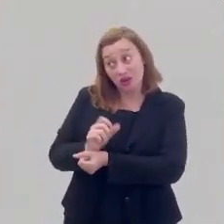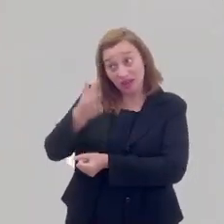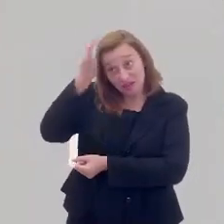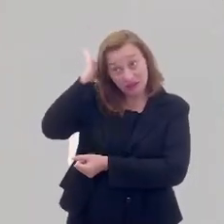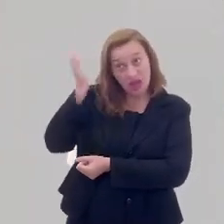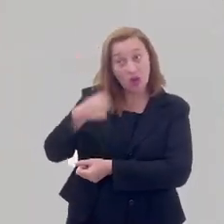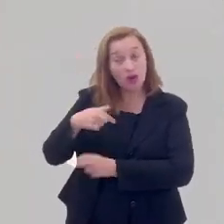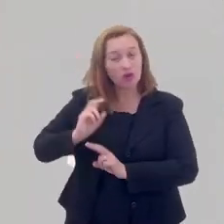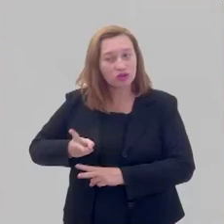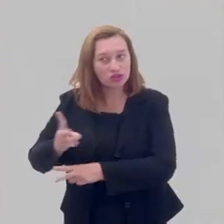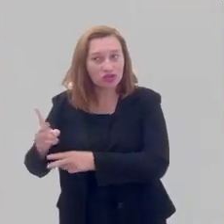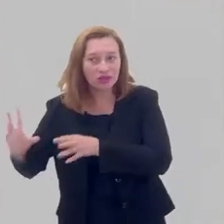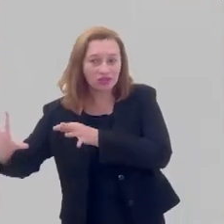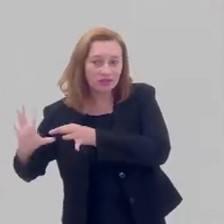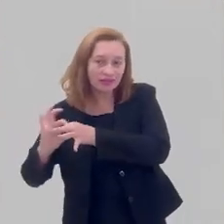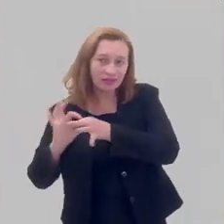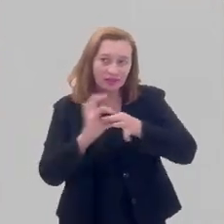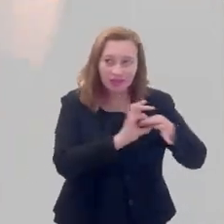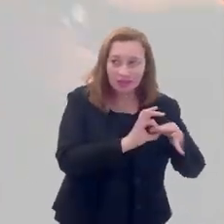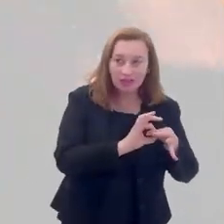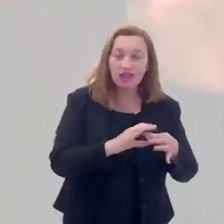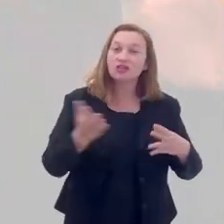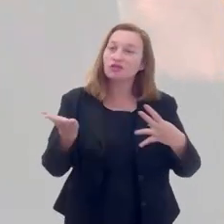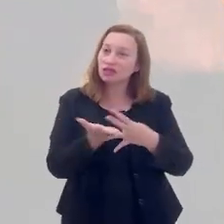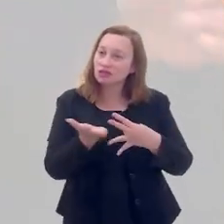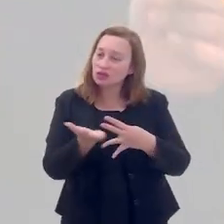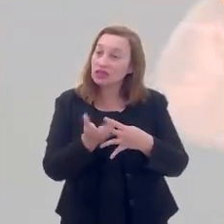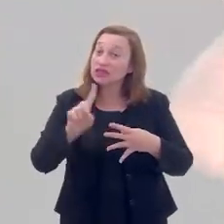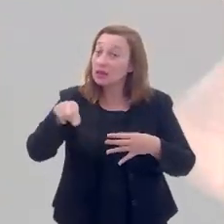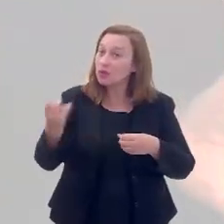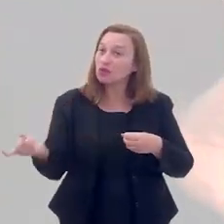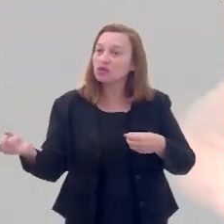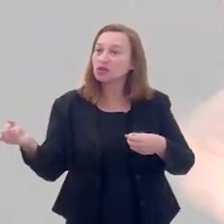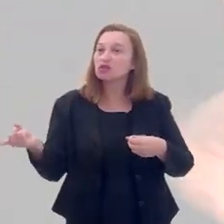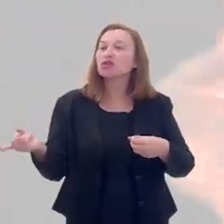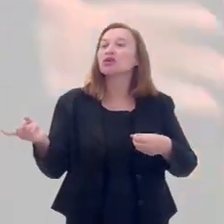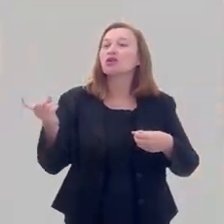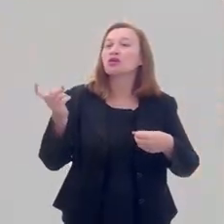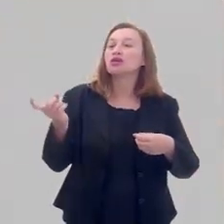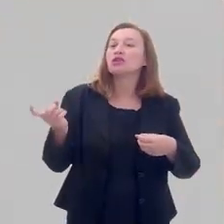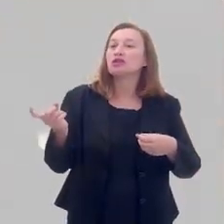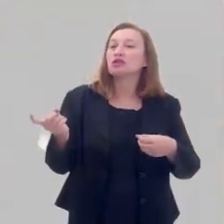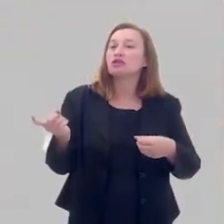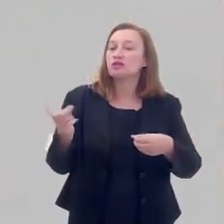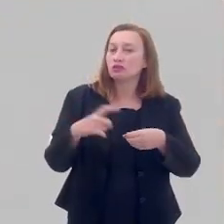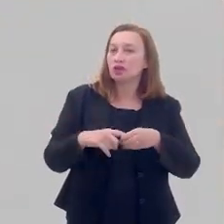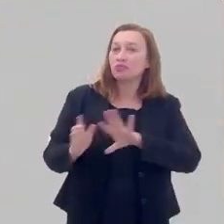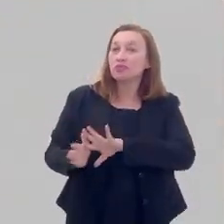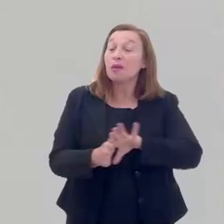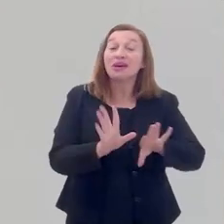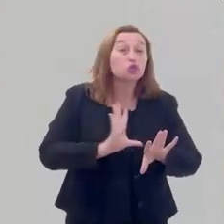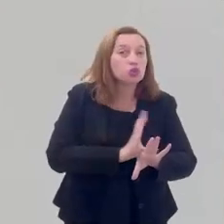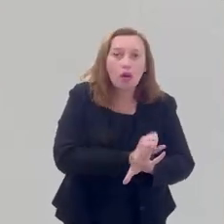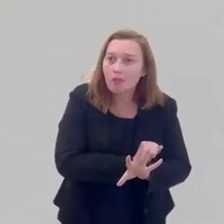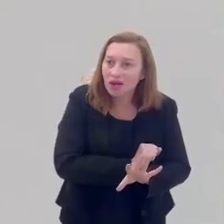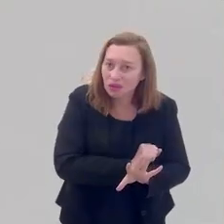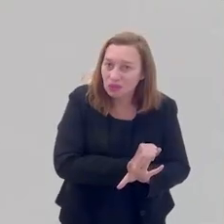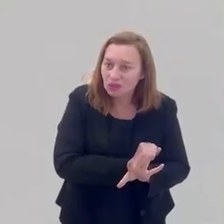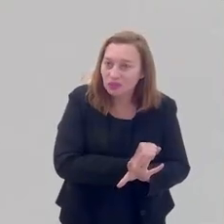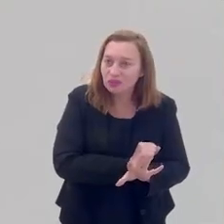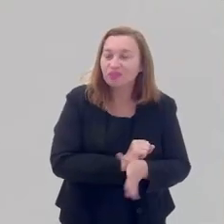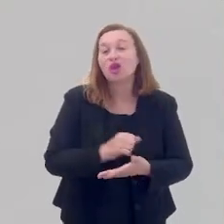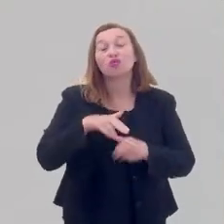eu quero continuar pegando essa linha de raciocínio dele nós vamos conversar daqui a pouco vem a revelação cantando mas eu tô amando isso